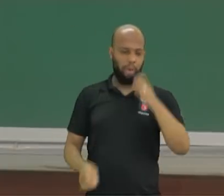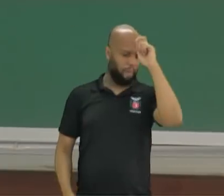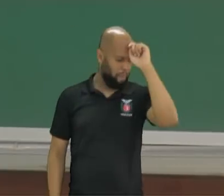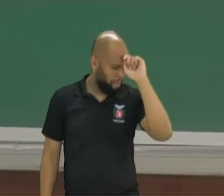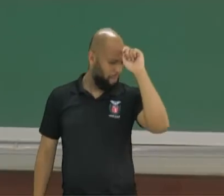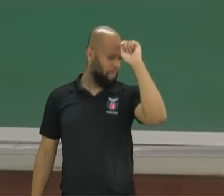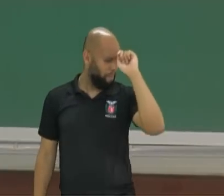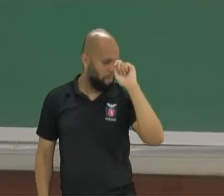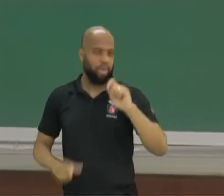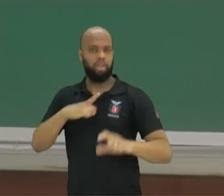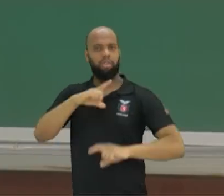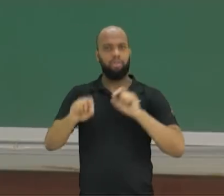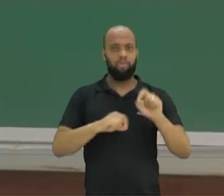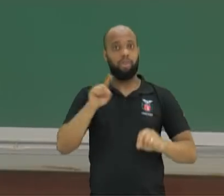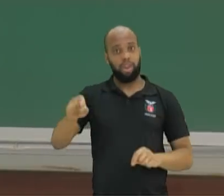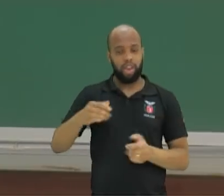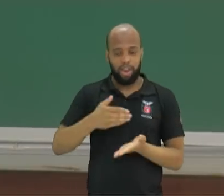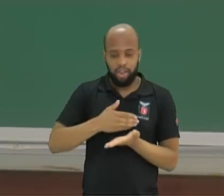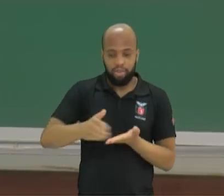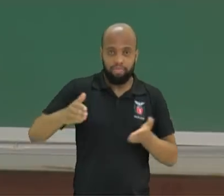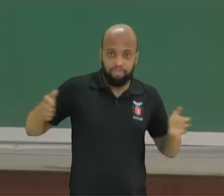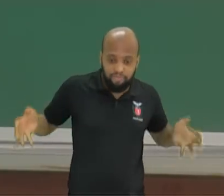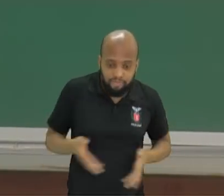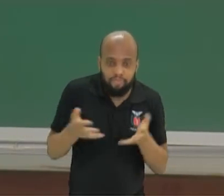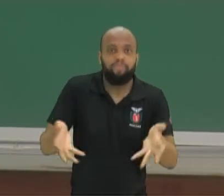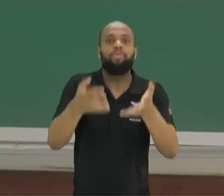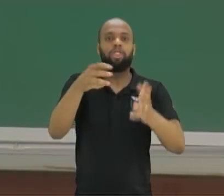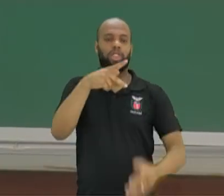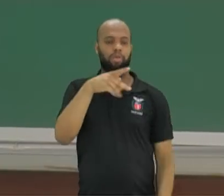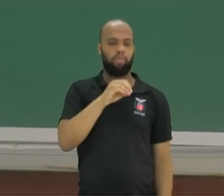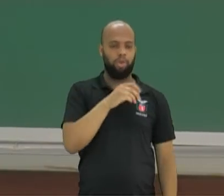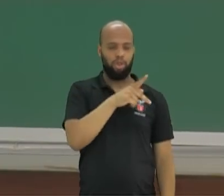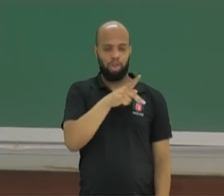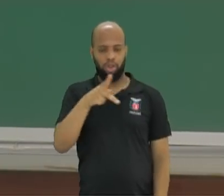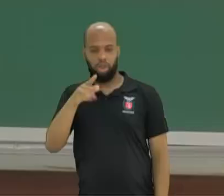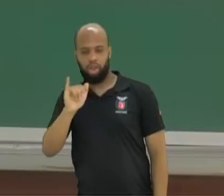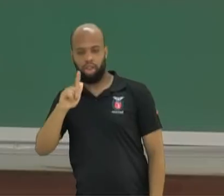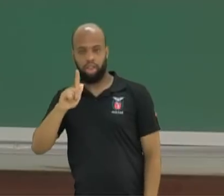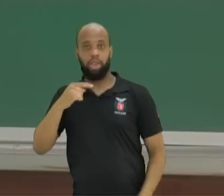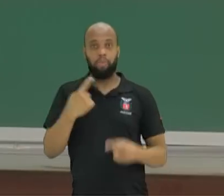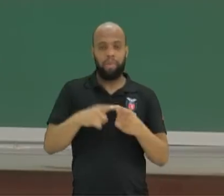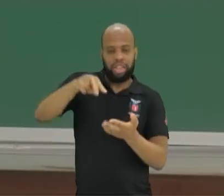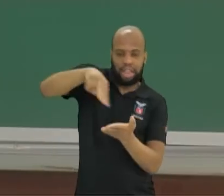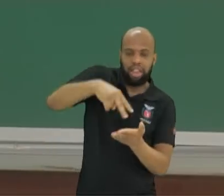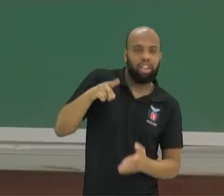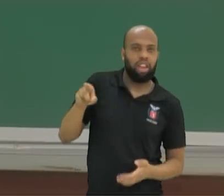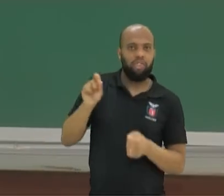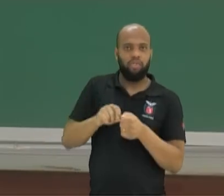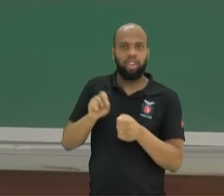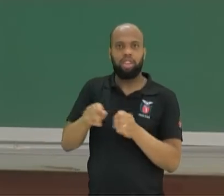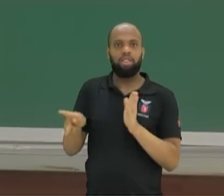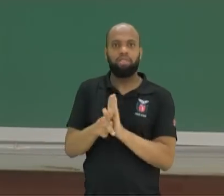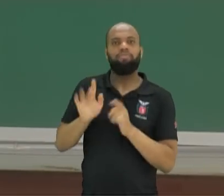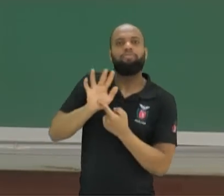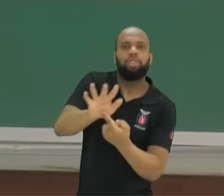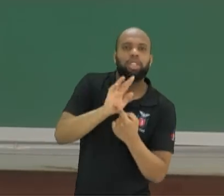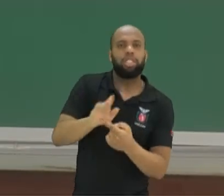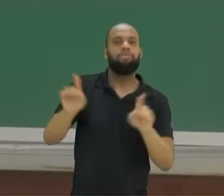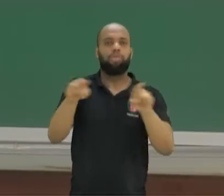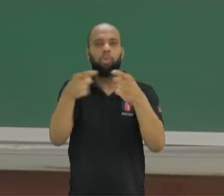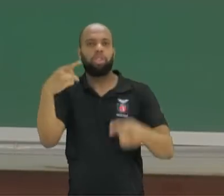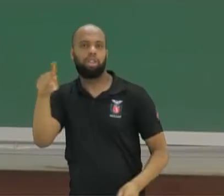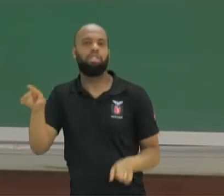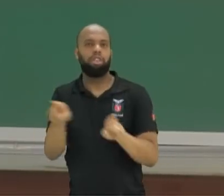um grande precursor do popping. A dança que ele fazia nas suas apresentações, nas suas